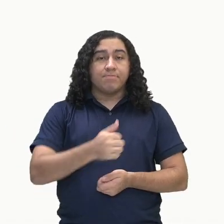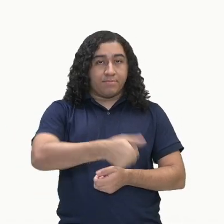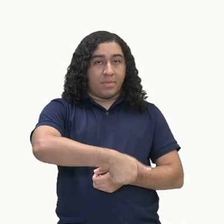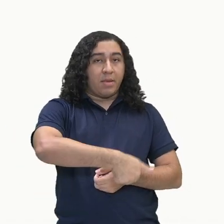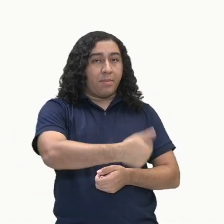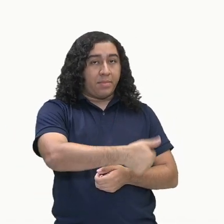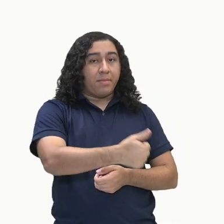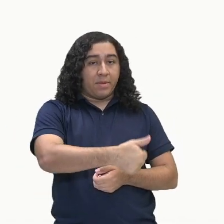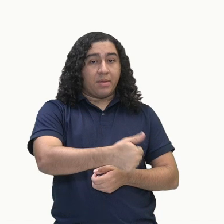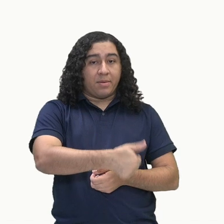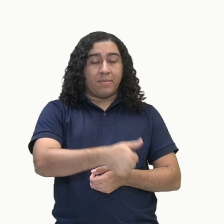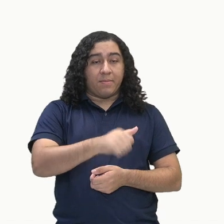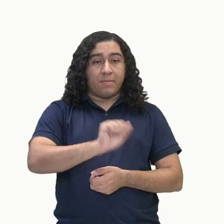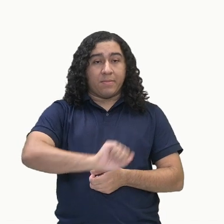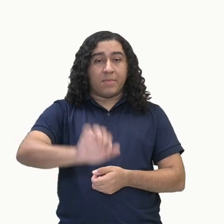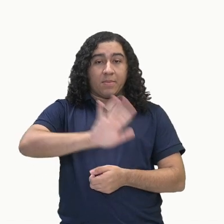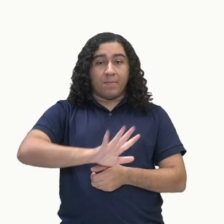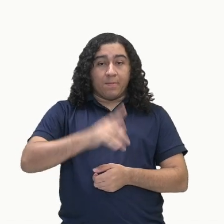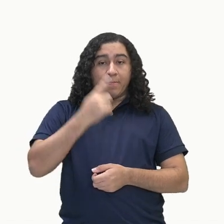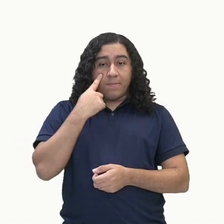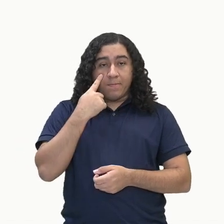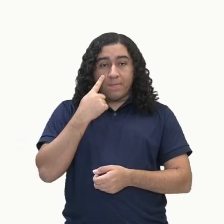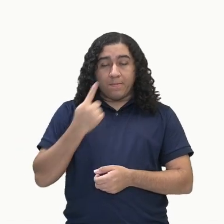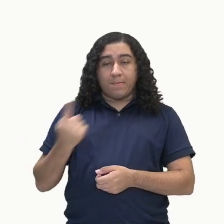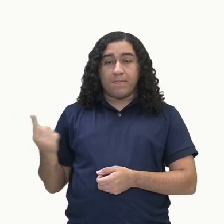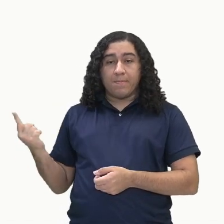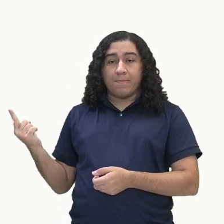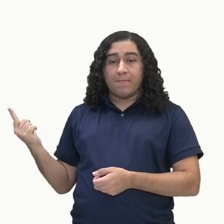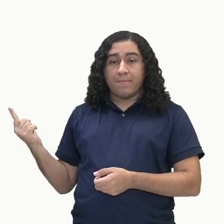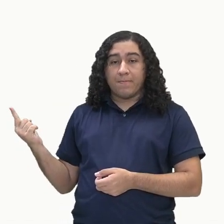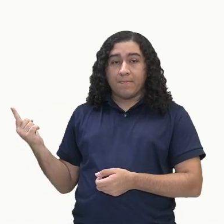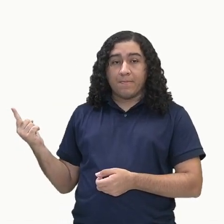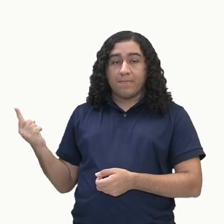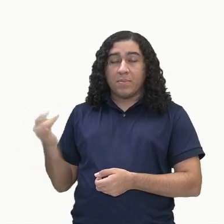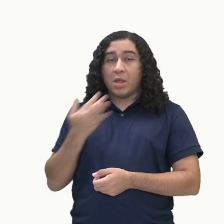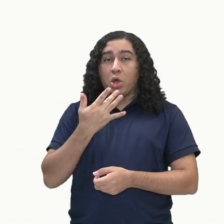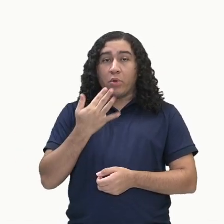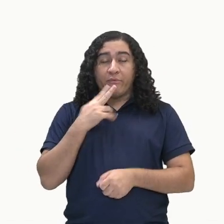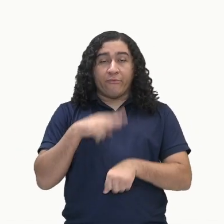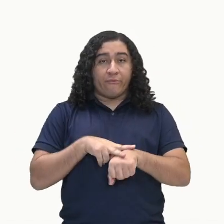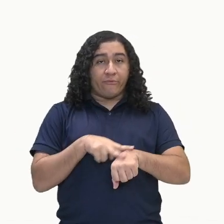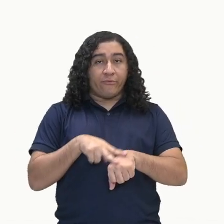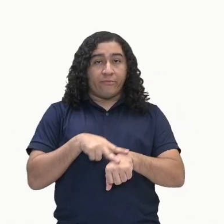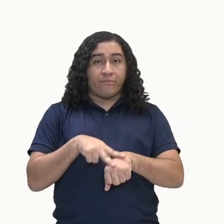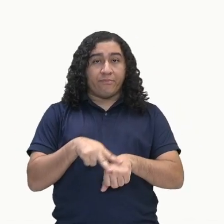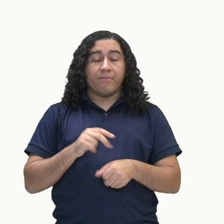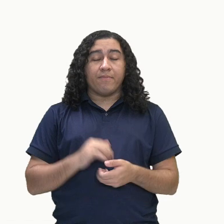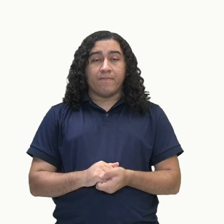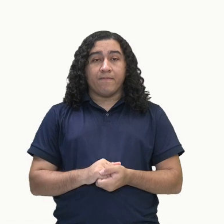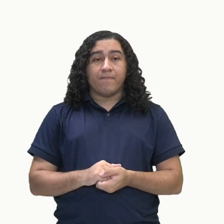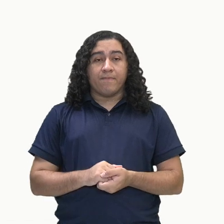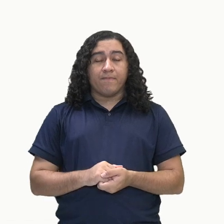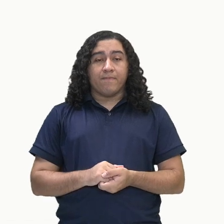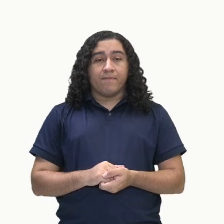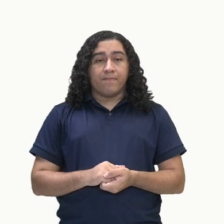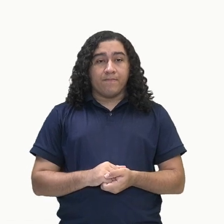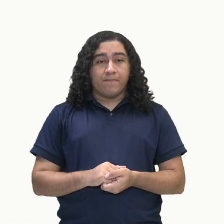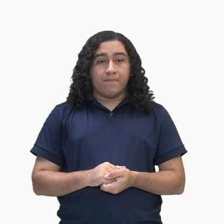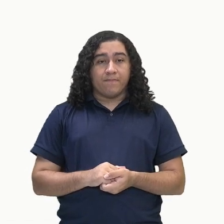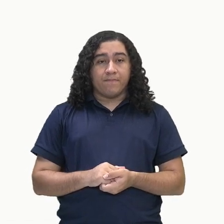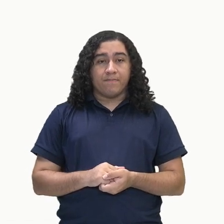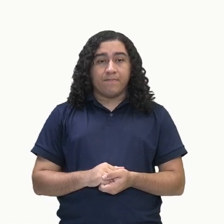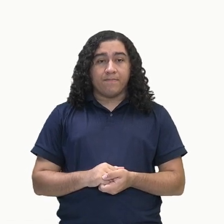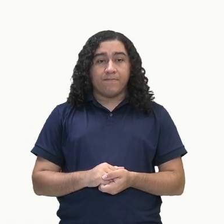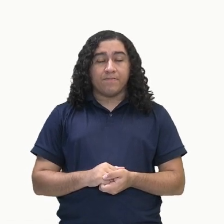aqui a nossa figura, que eu marquei aqui com o número 1, ok? Então, aqui a nossa